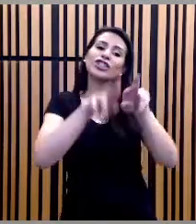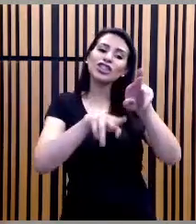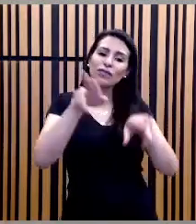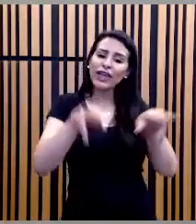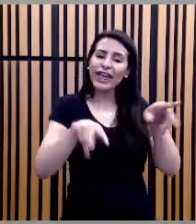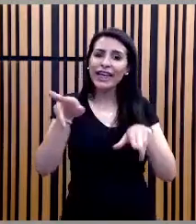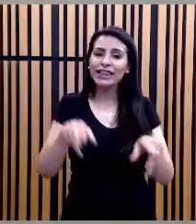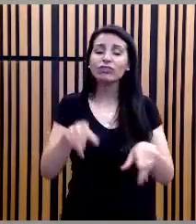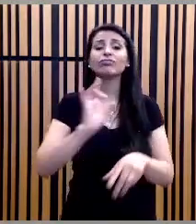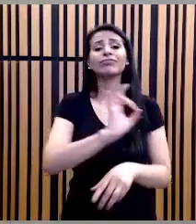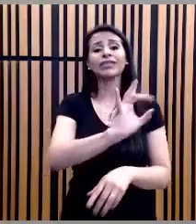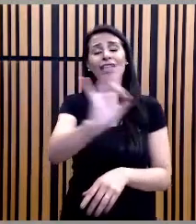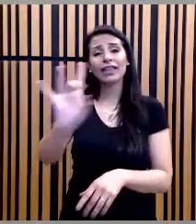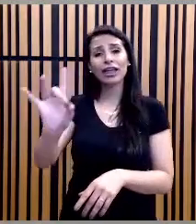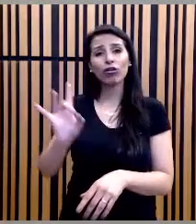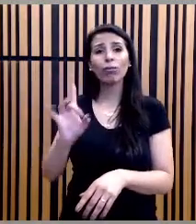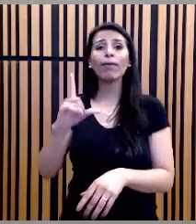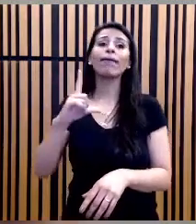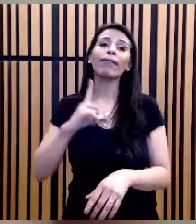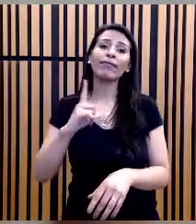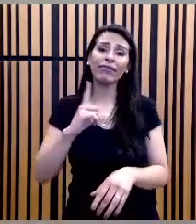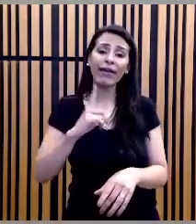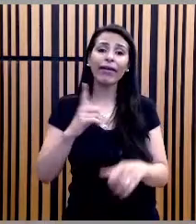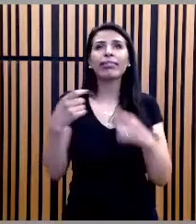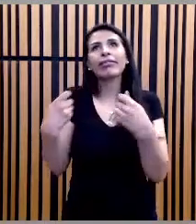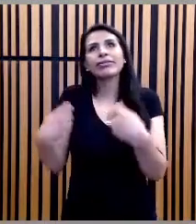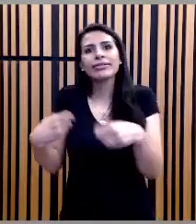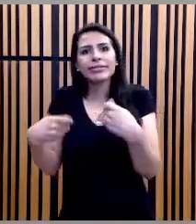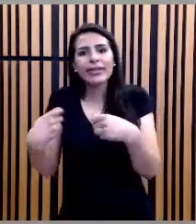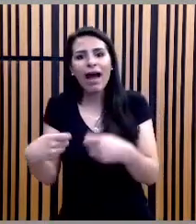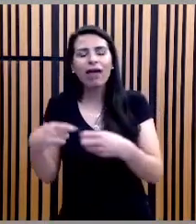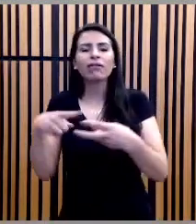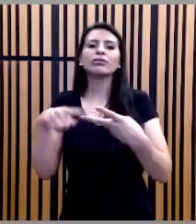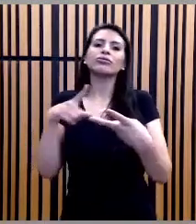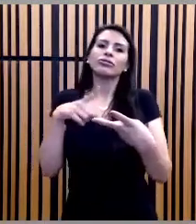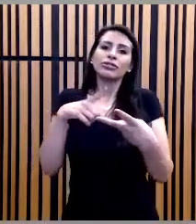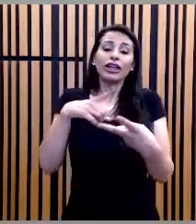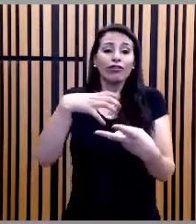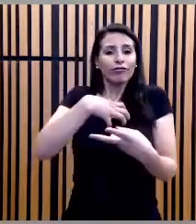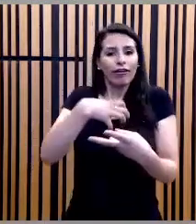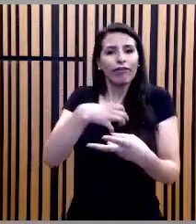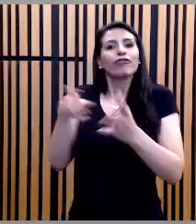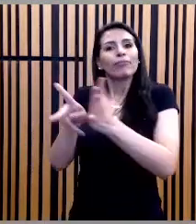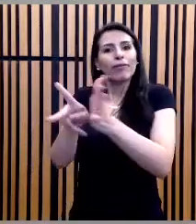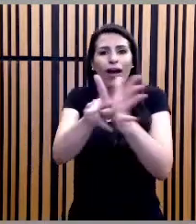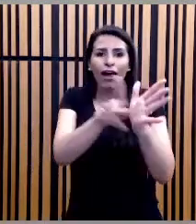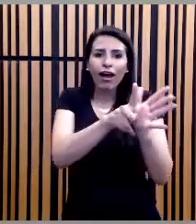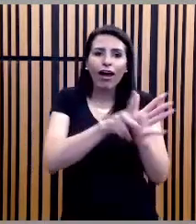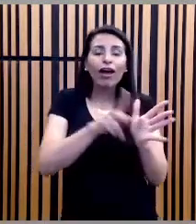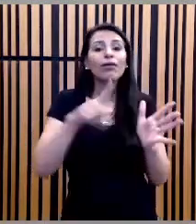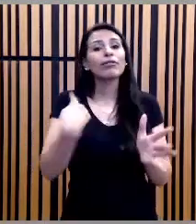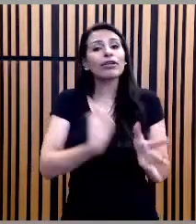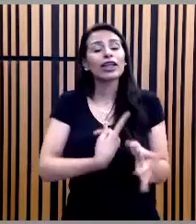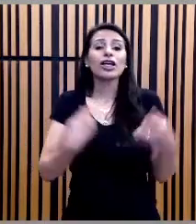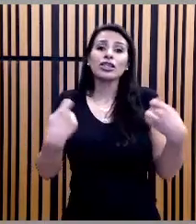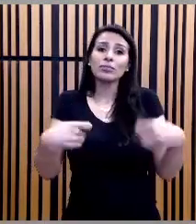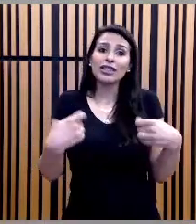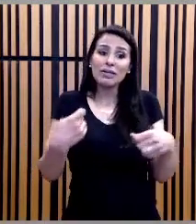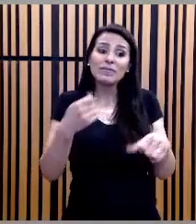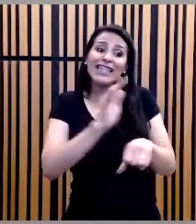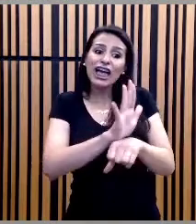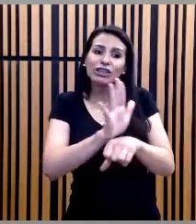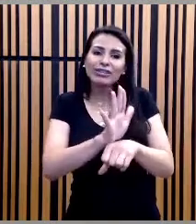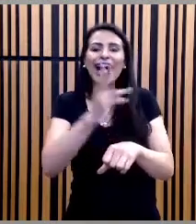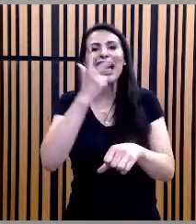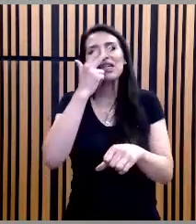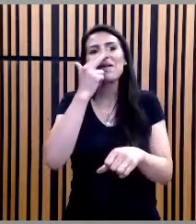tem uma dor, cada uma tem uma necessidade e que a gente precisa ajudar de alguma forma aí a criança a aprender